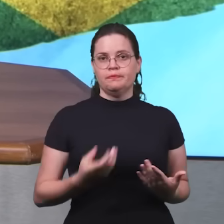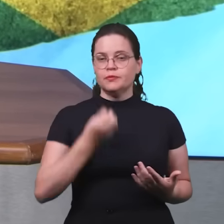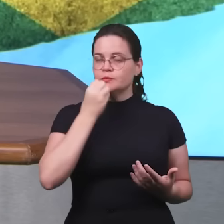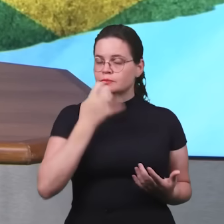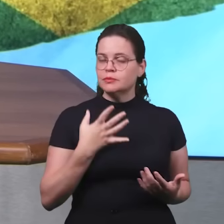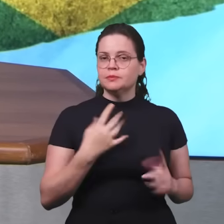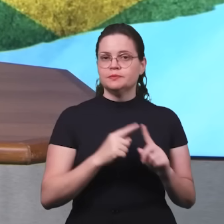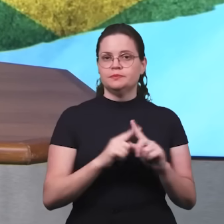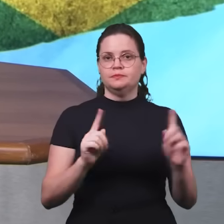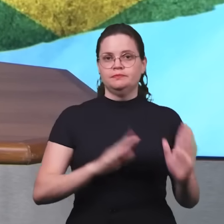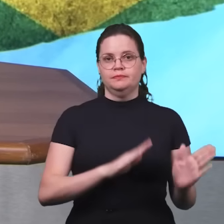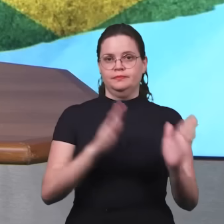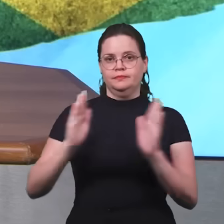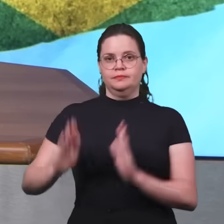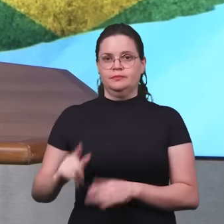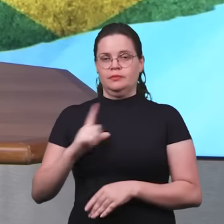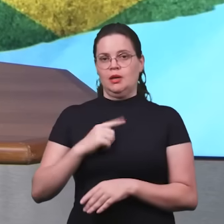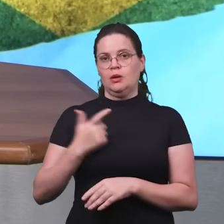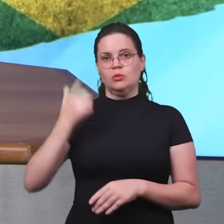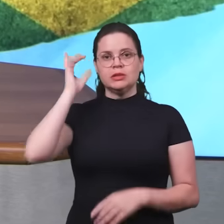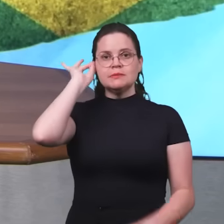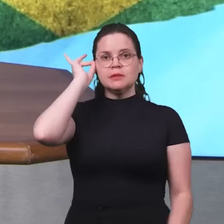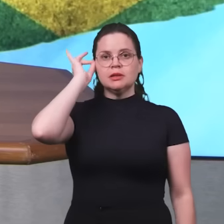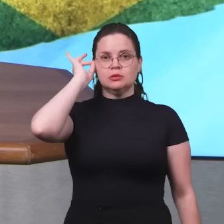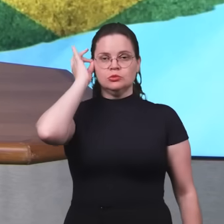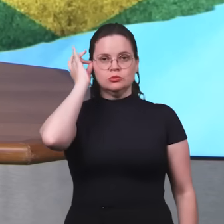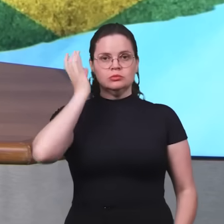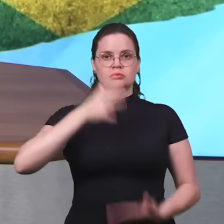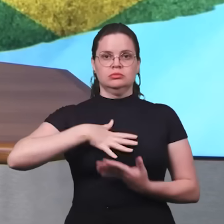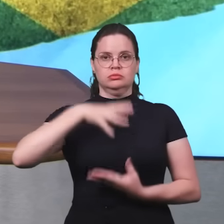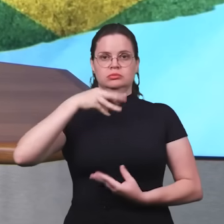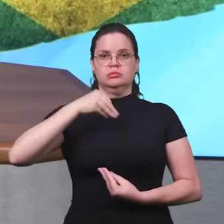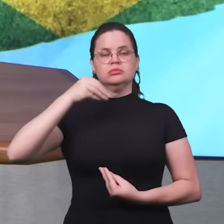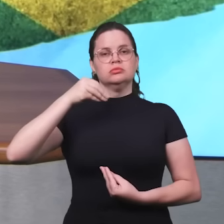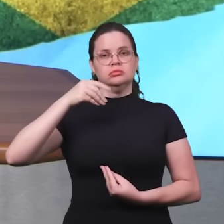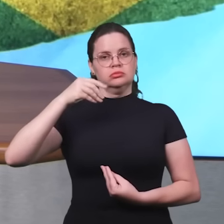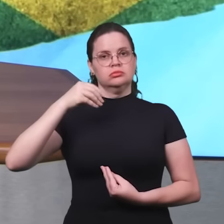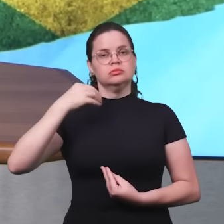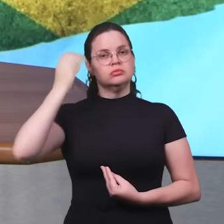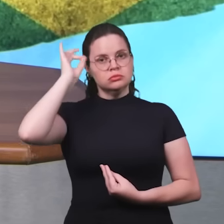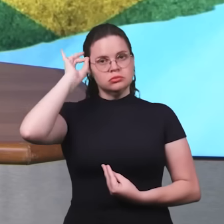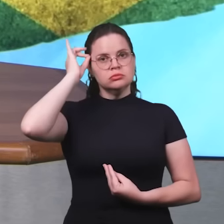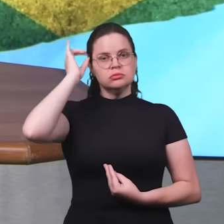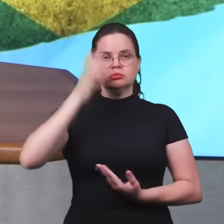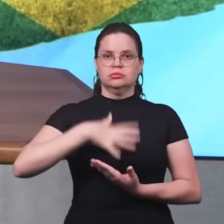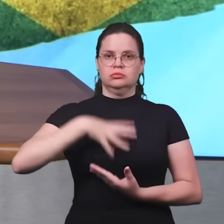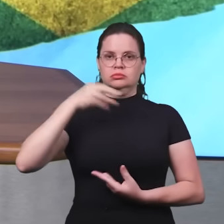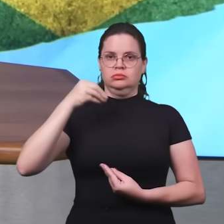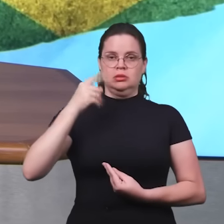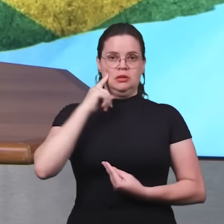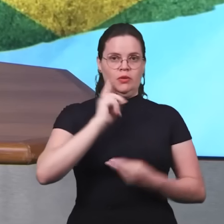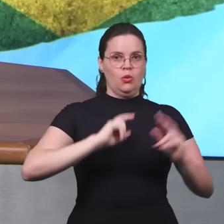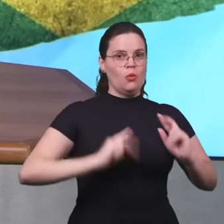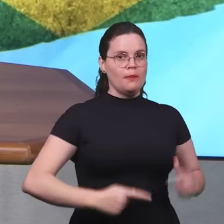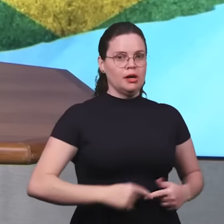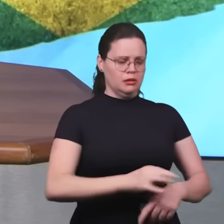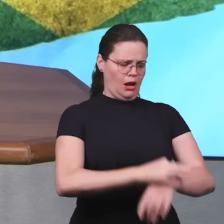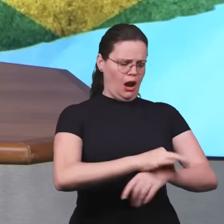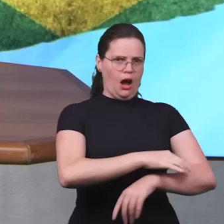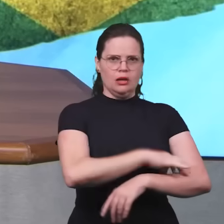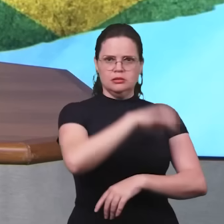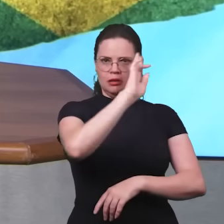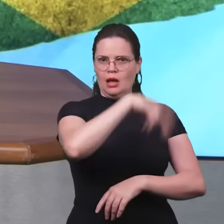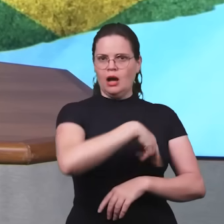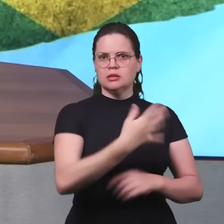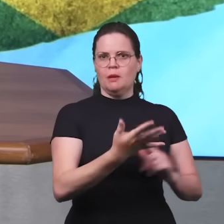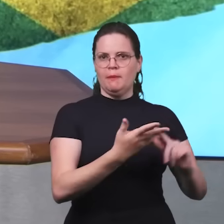Mas existe também uma outra natureza no homem, que é a natureza espiritual. Então, você tem aquela humana, ela